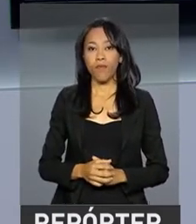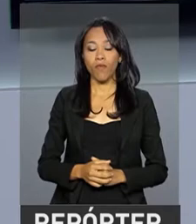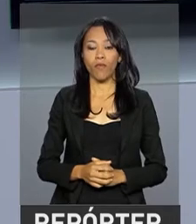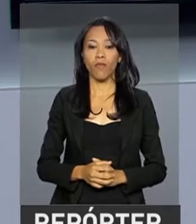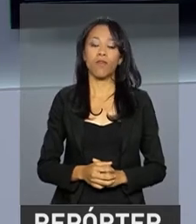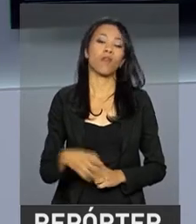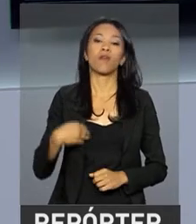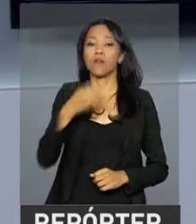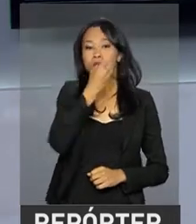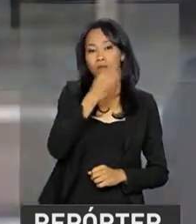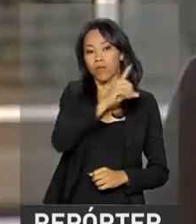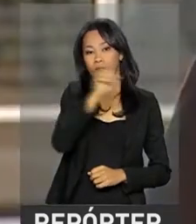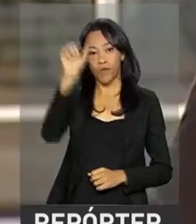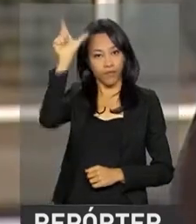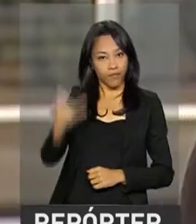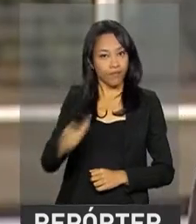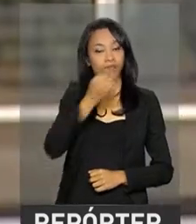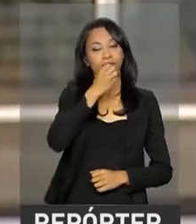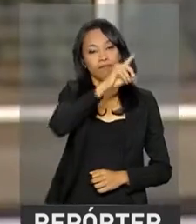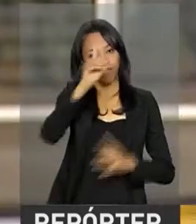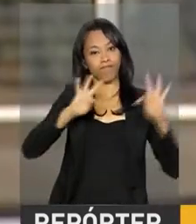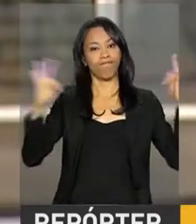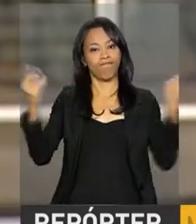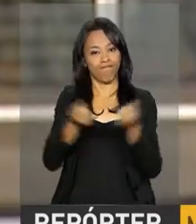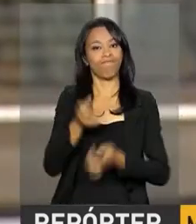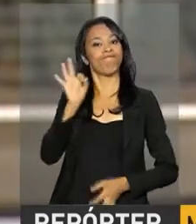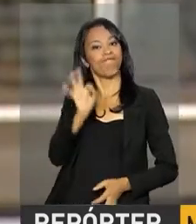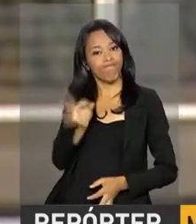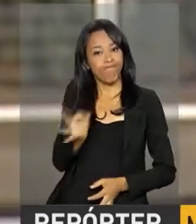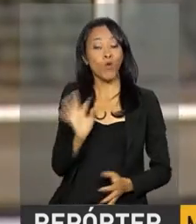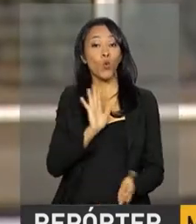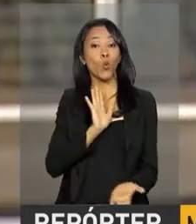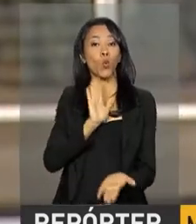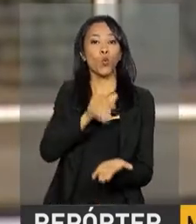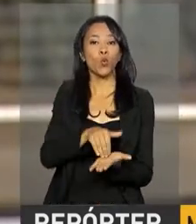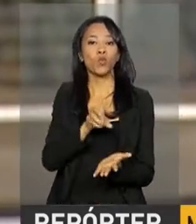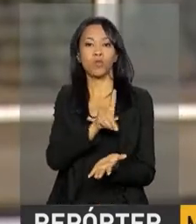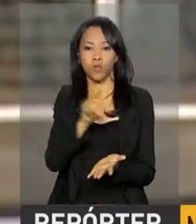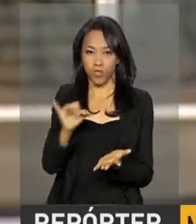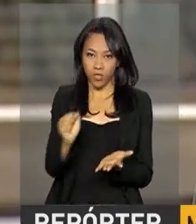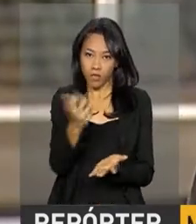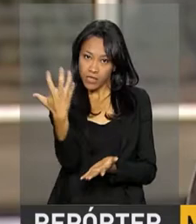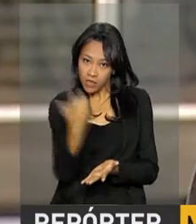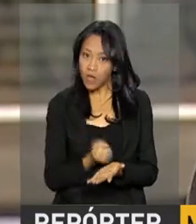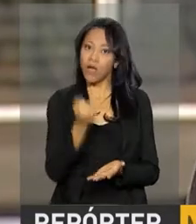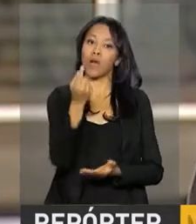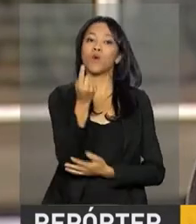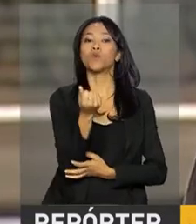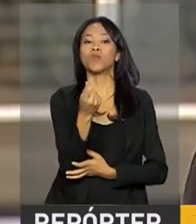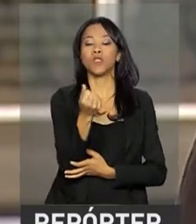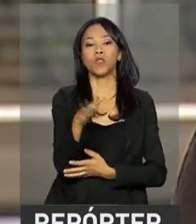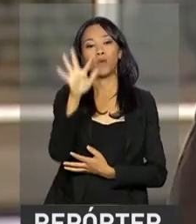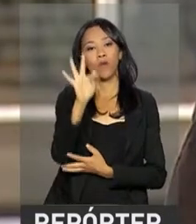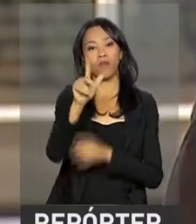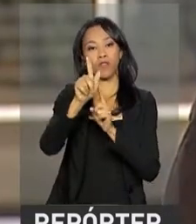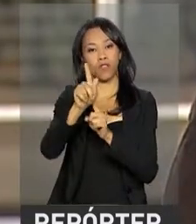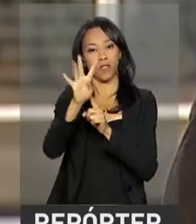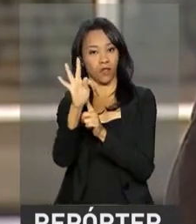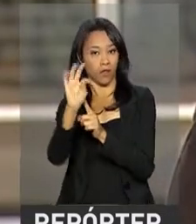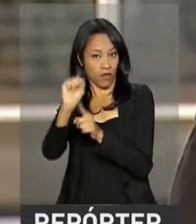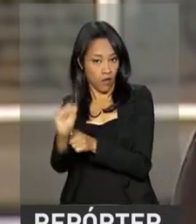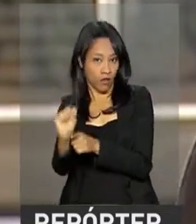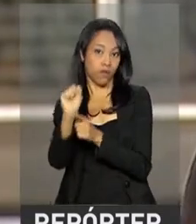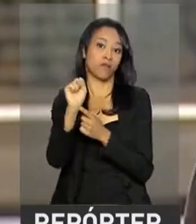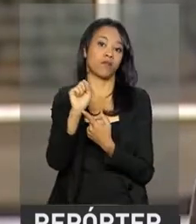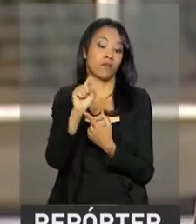Bom dia, Carol. Bom dia a todos. É isso mesmo, Carol. Último dia de saque do FGTS, das contas inativas do